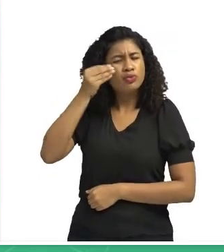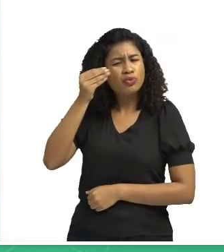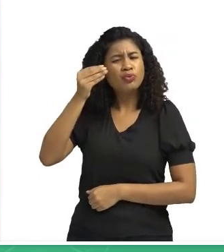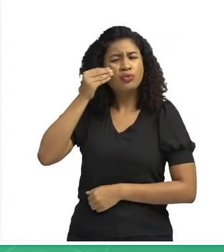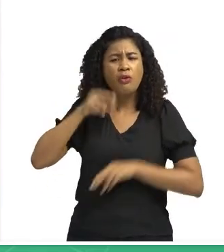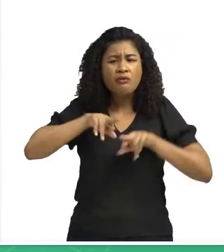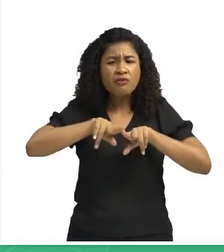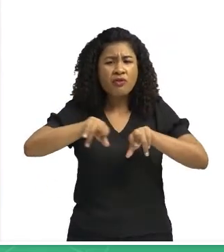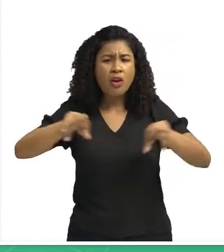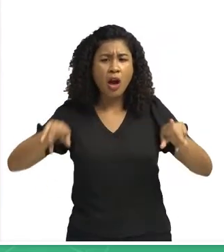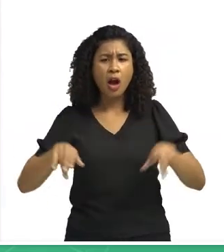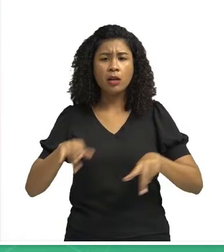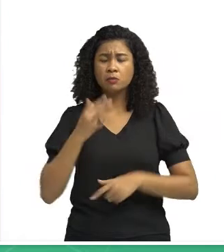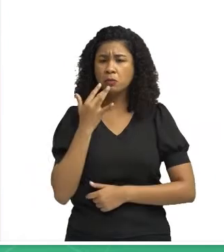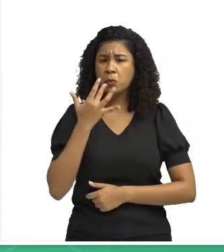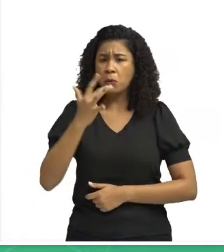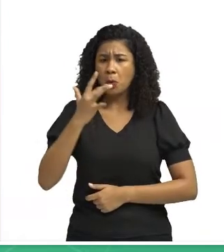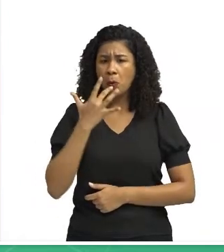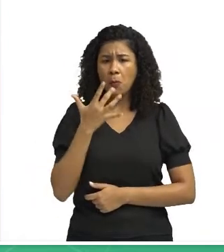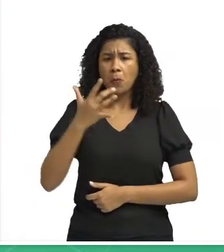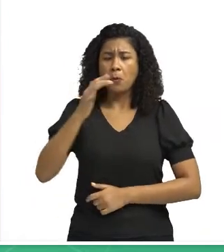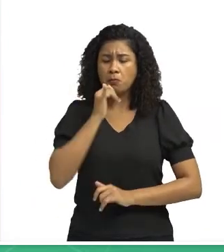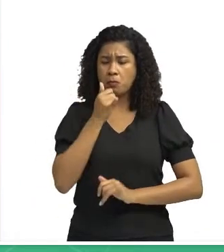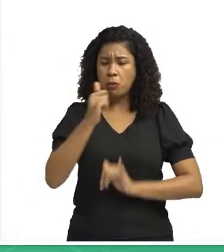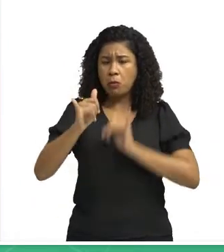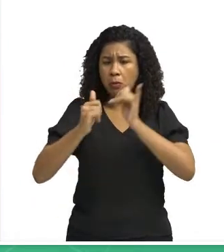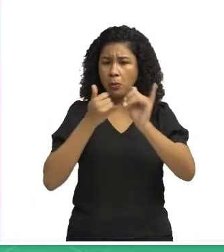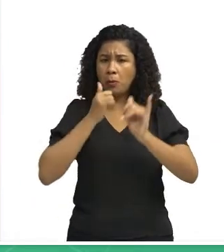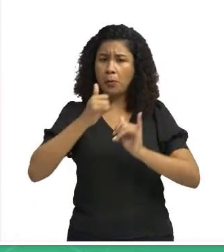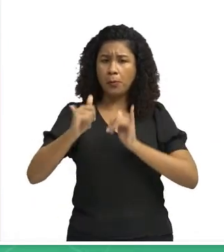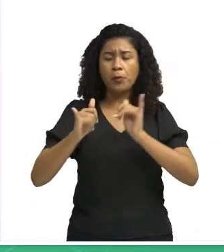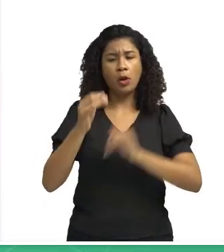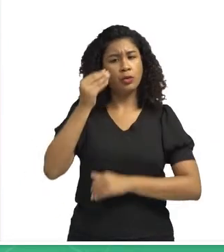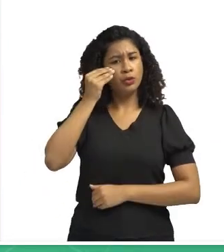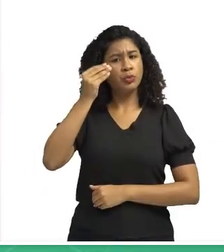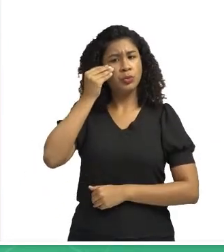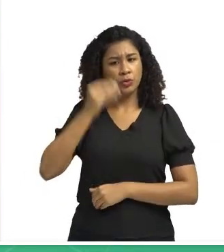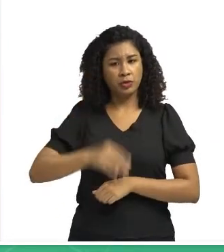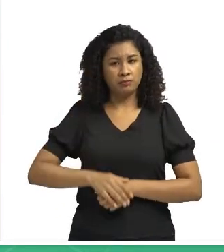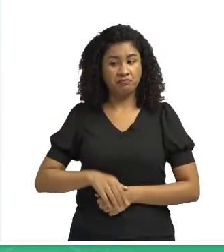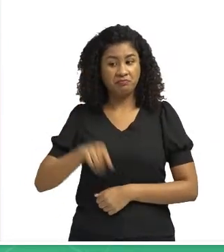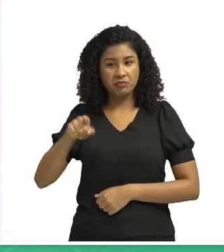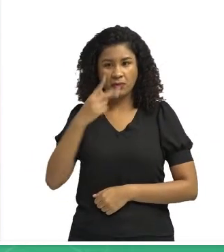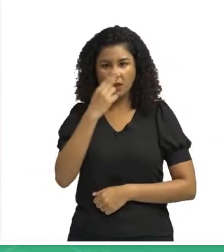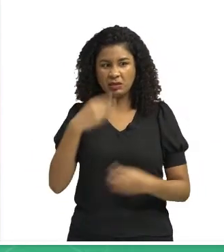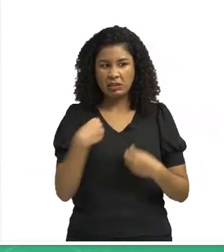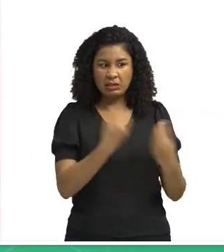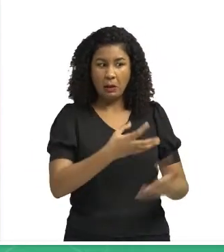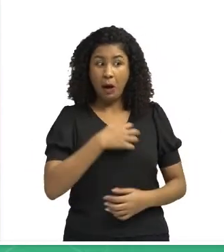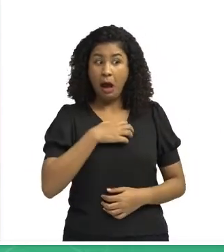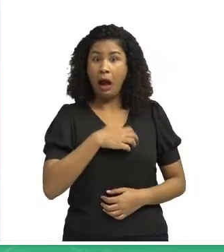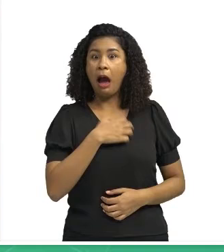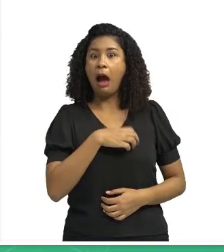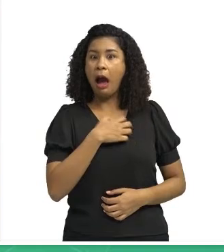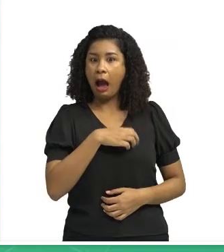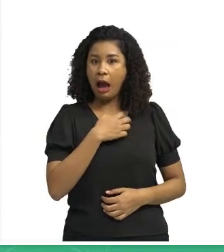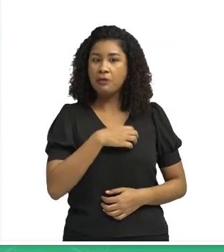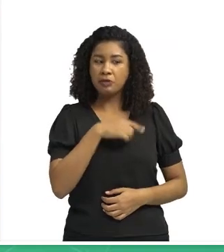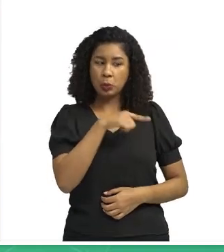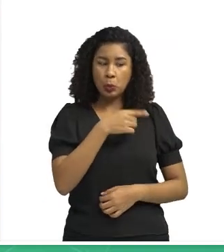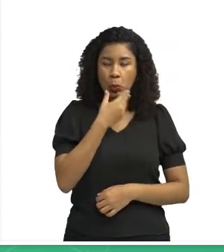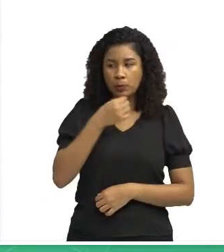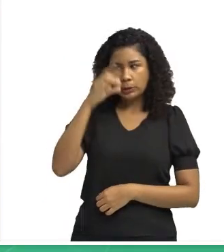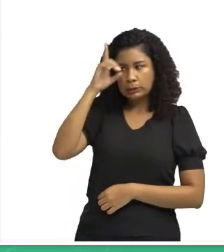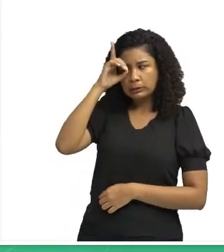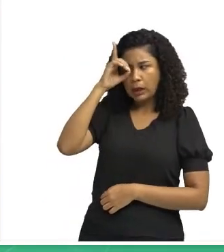cargas elétricas. E vocês nem sabem, ele fez raiva para o Dalton, porque ele